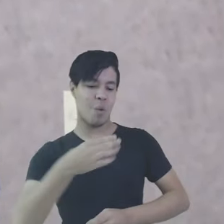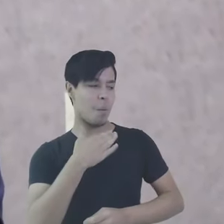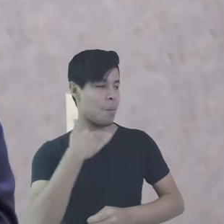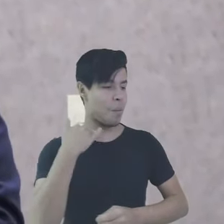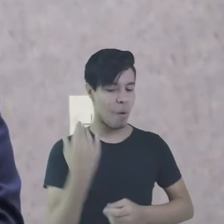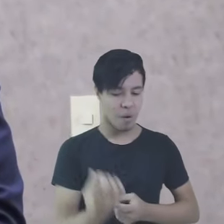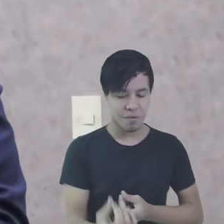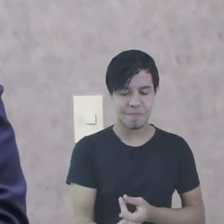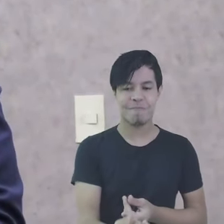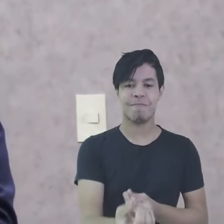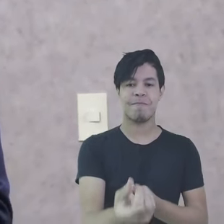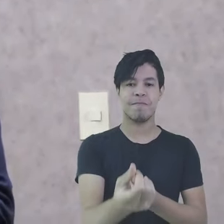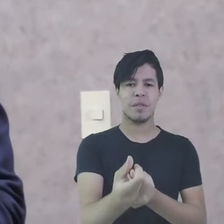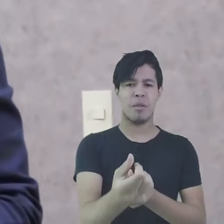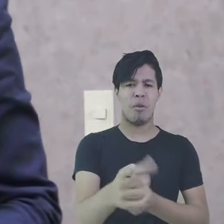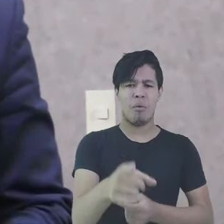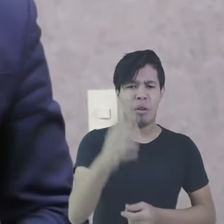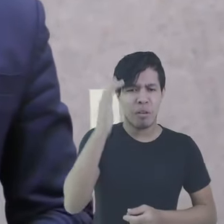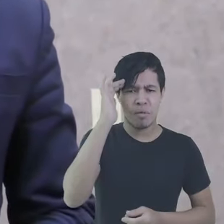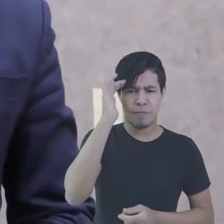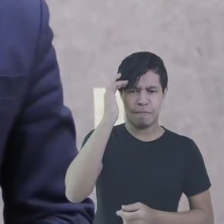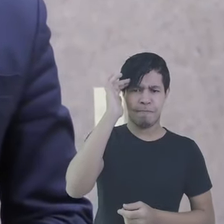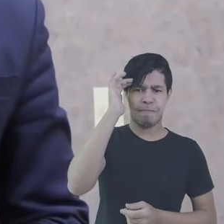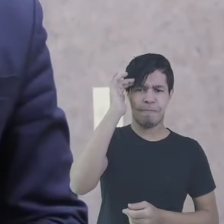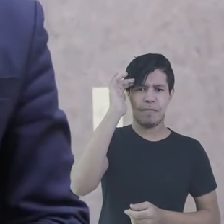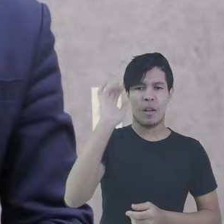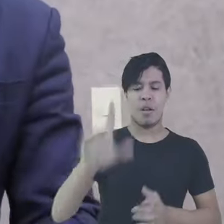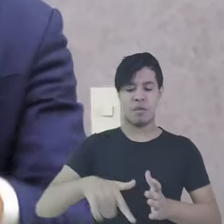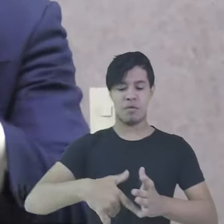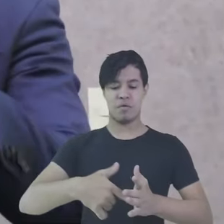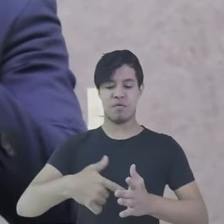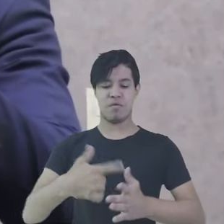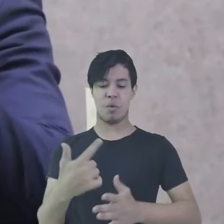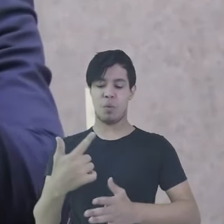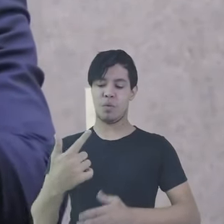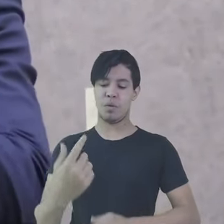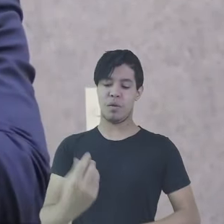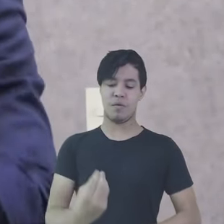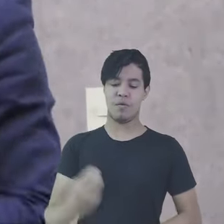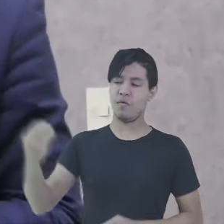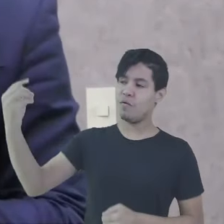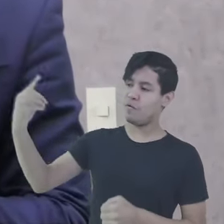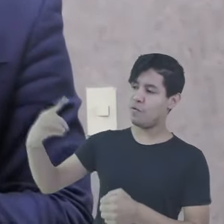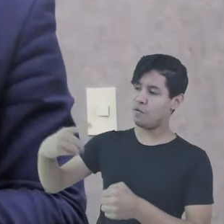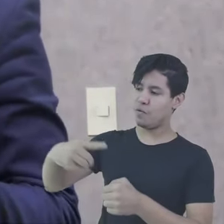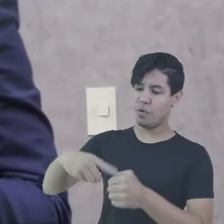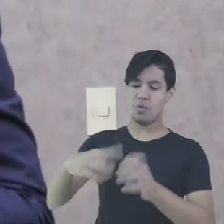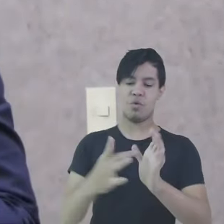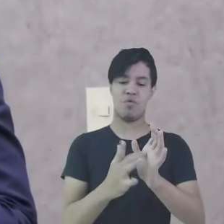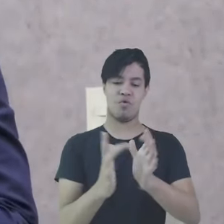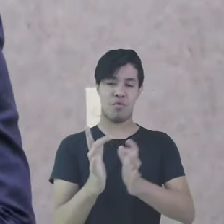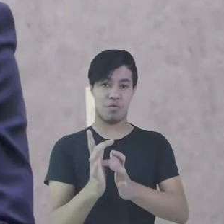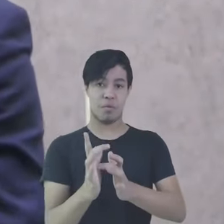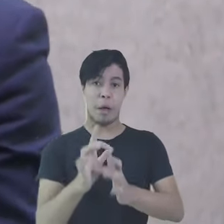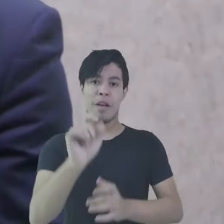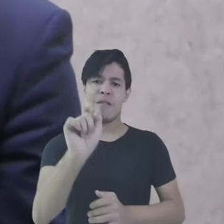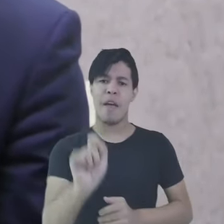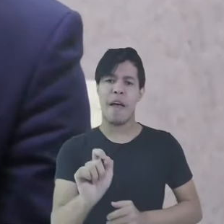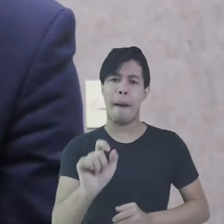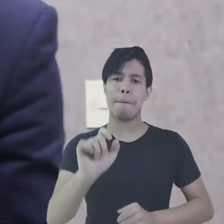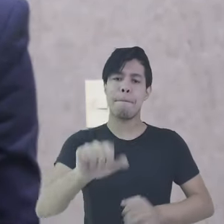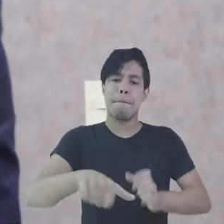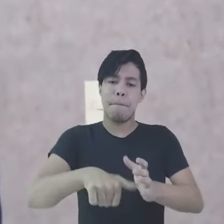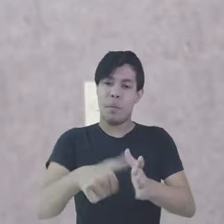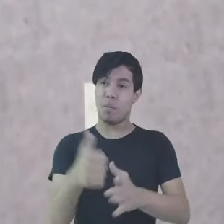Está ficando claro? Você está entendendo? A segunda vinda de Jesus, vamos recapitular, será a primeira vinda do Pai. Ele vem com um lago de